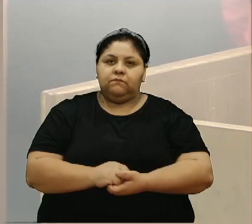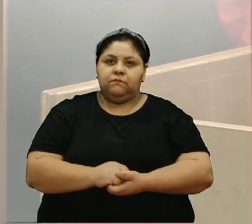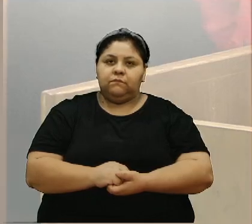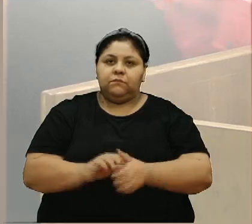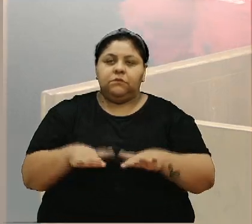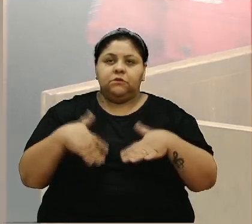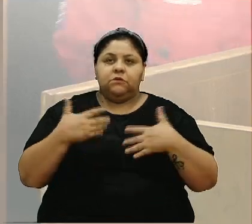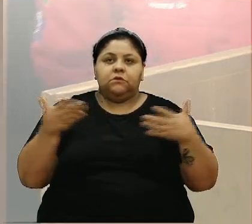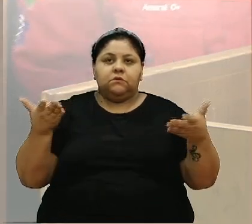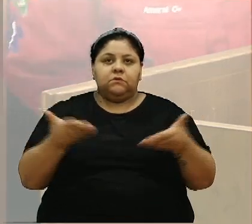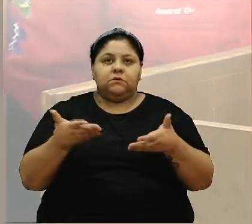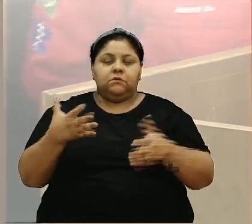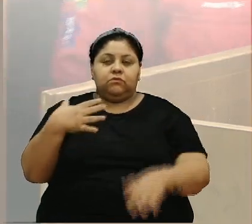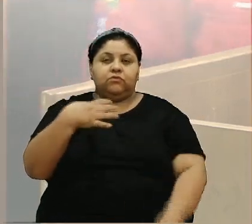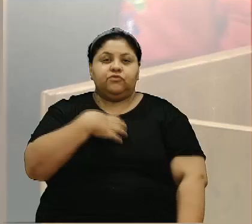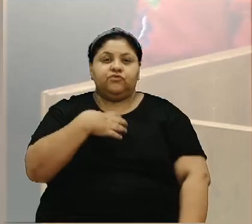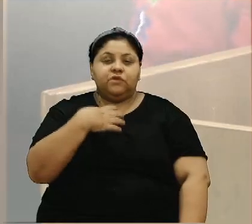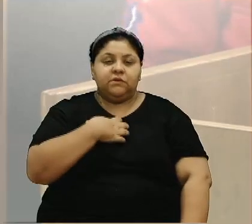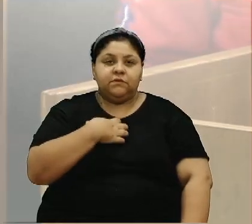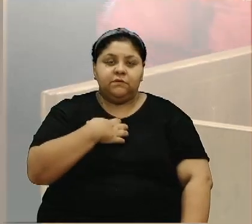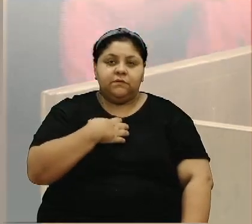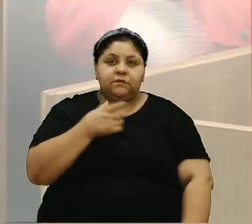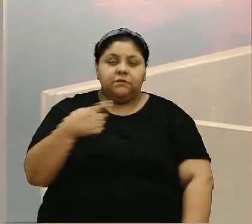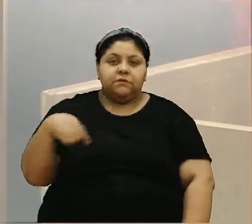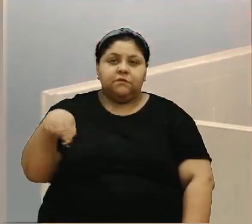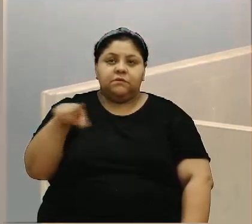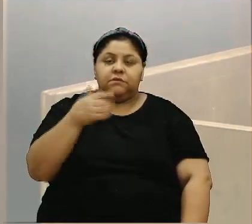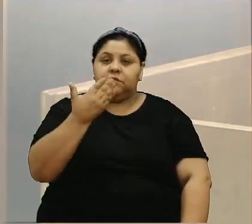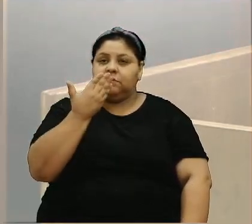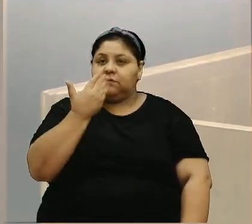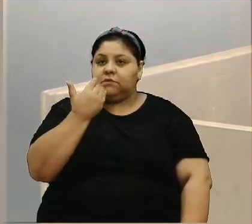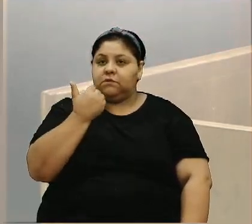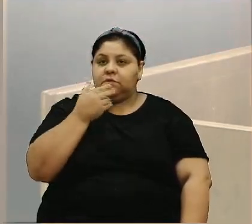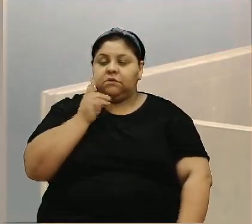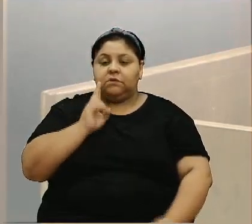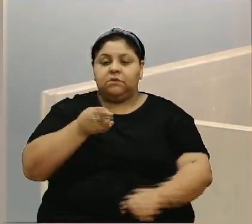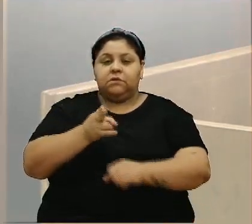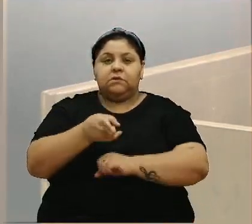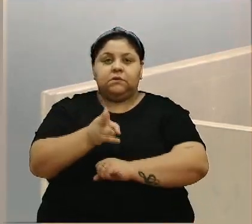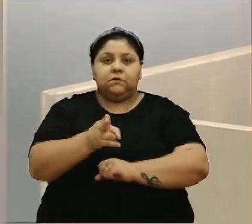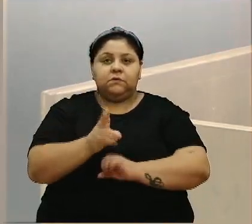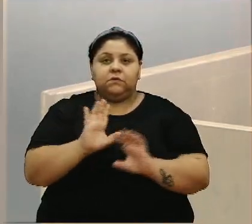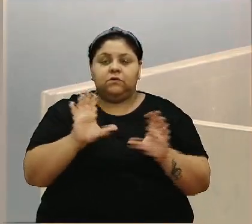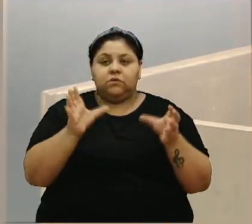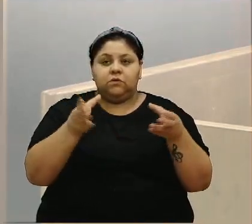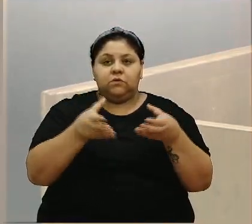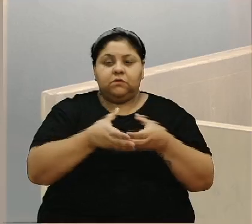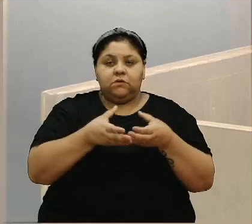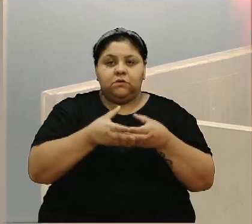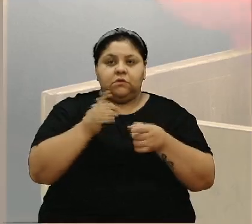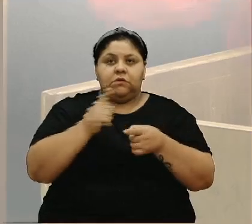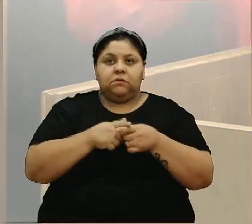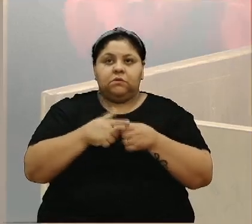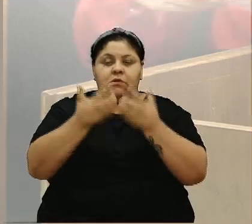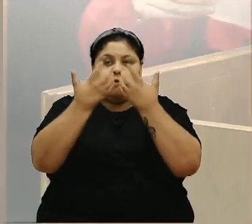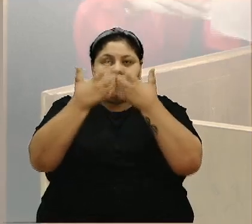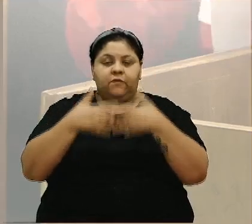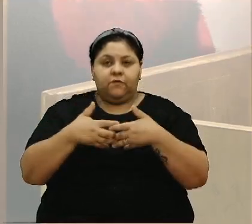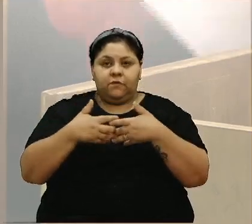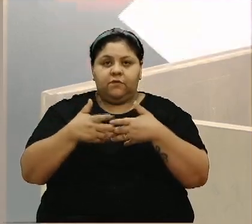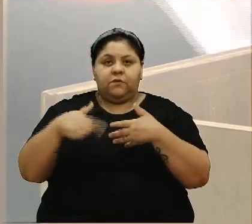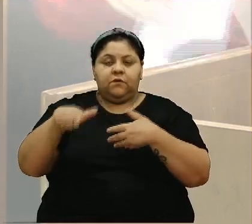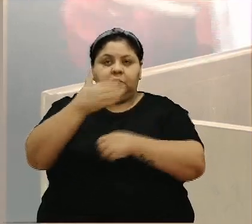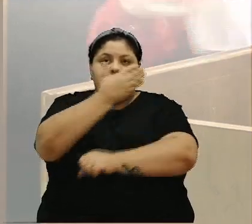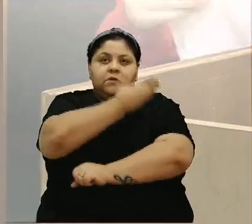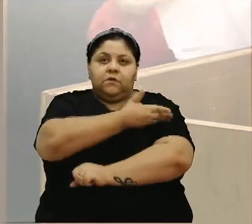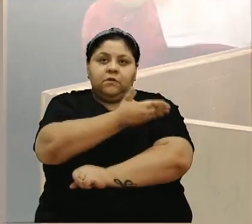Então, hoje a nossa forma do nosso sustento, da gente manter, então, a nossa corporação em funcionamento, são os